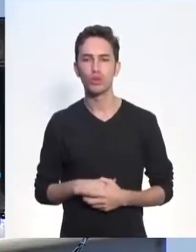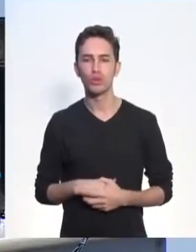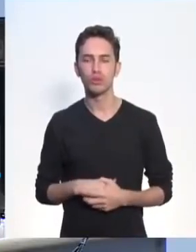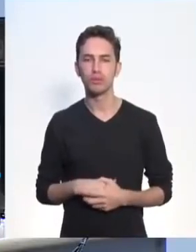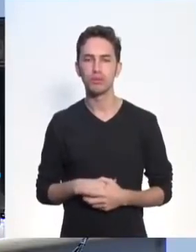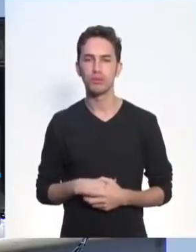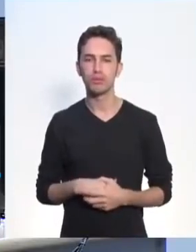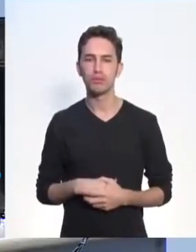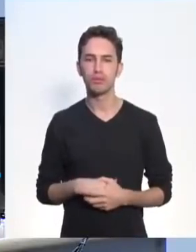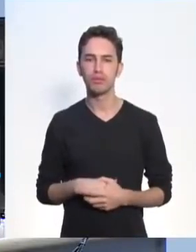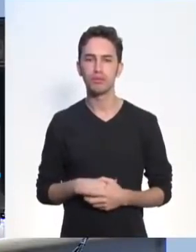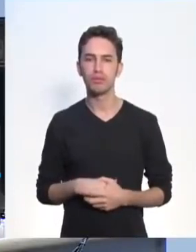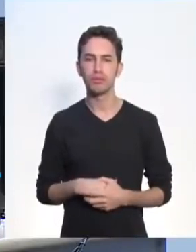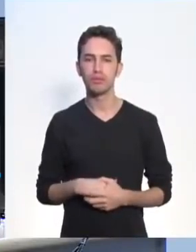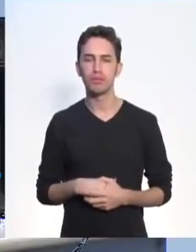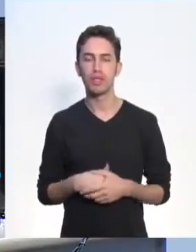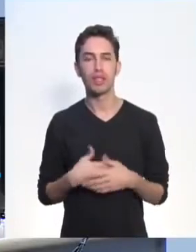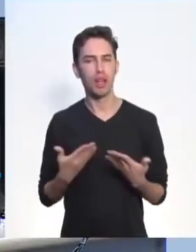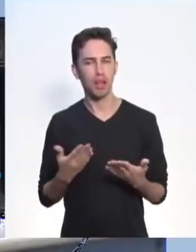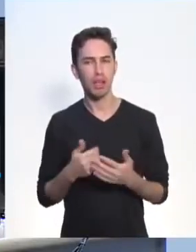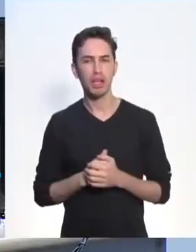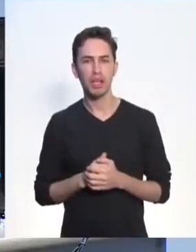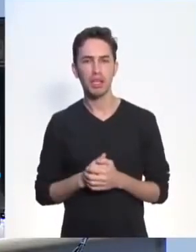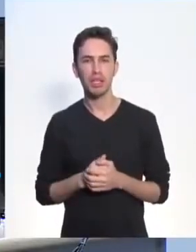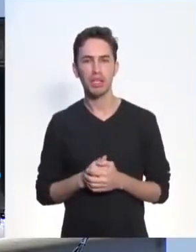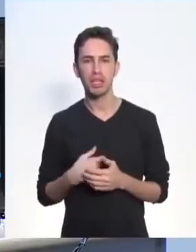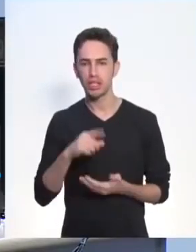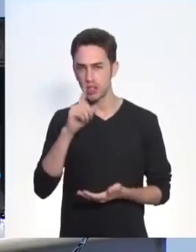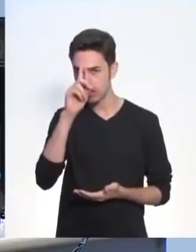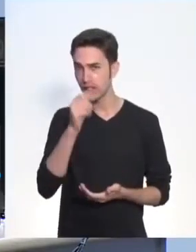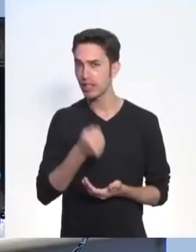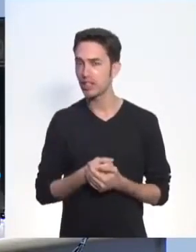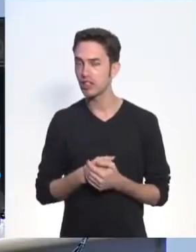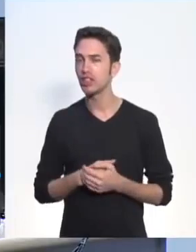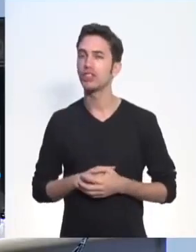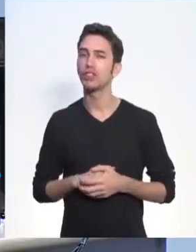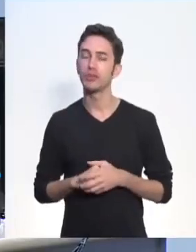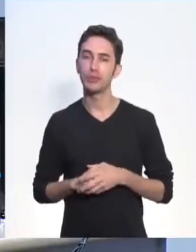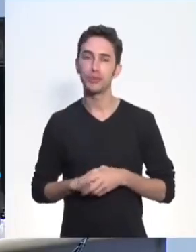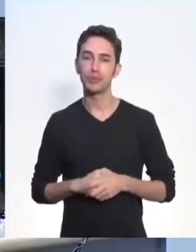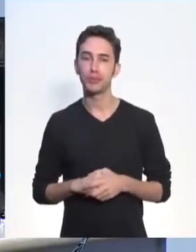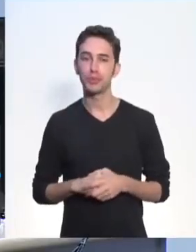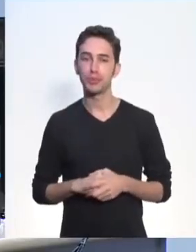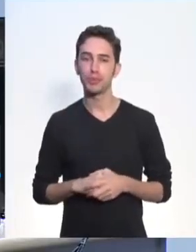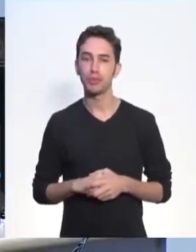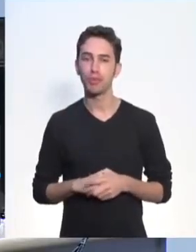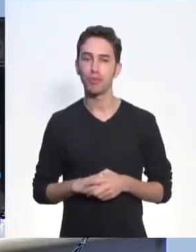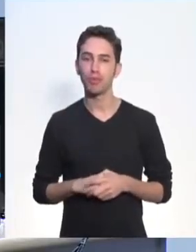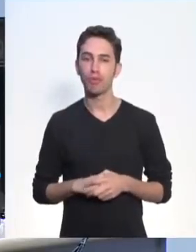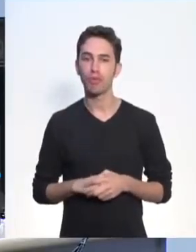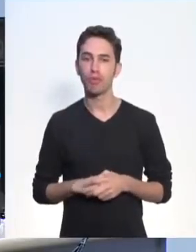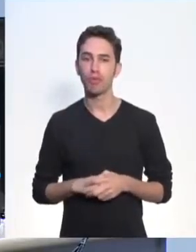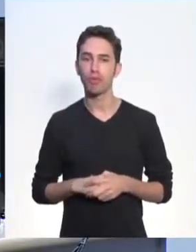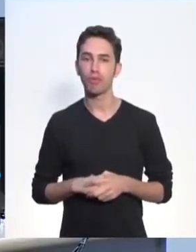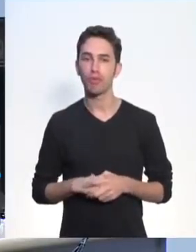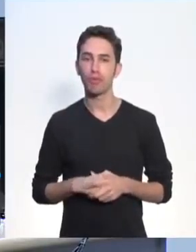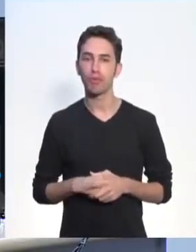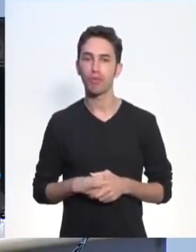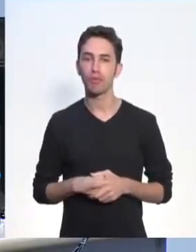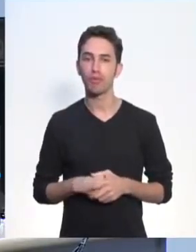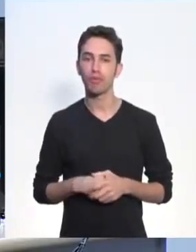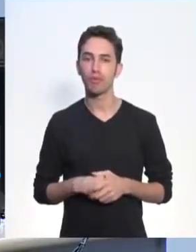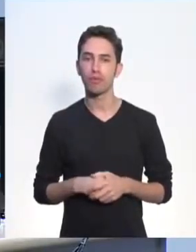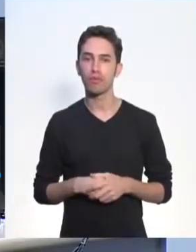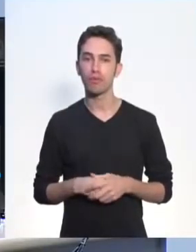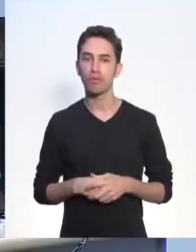Bom, então acho que nós vamos decidir aqui, hein? Para vocês.